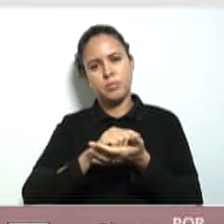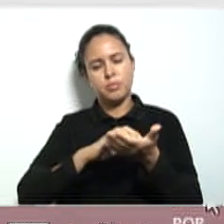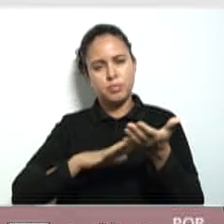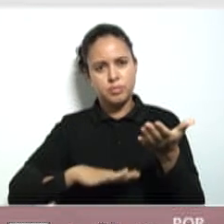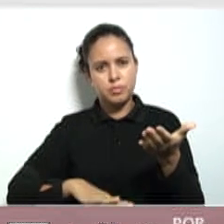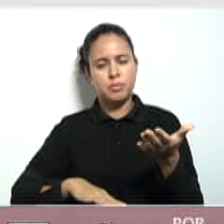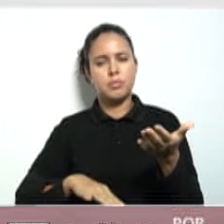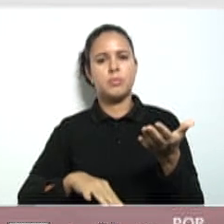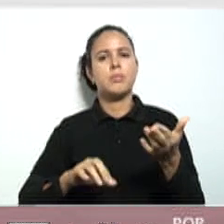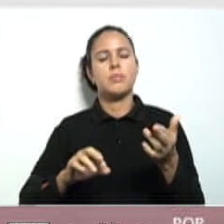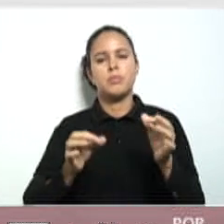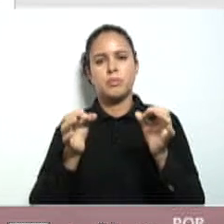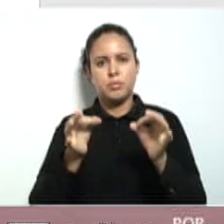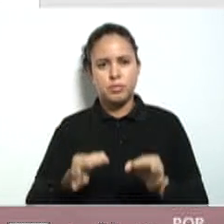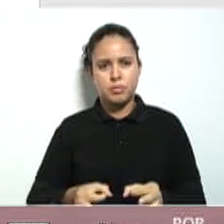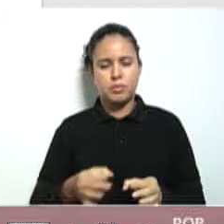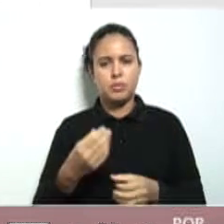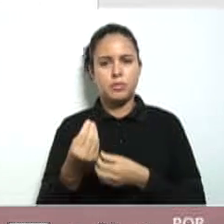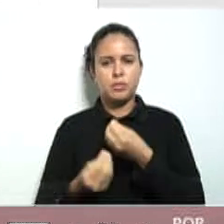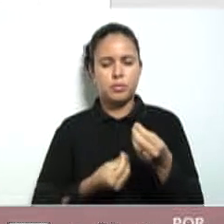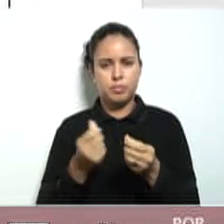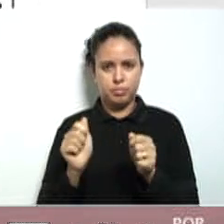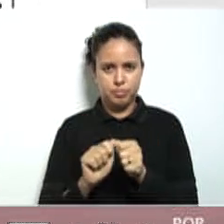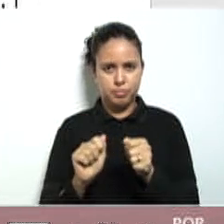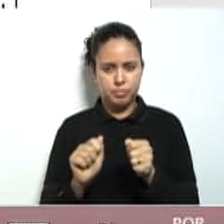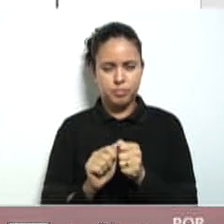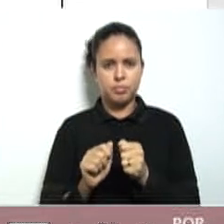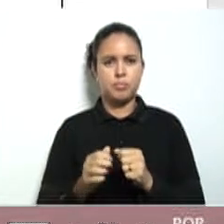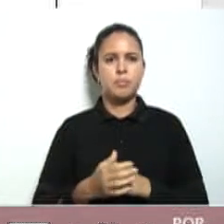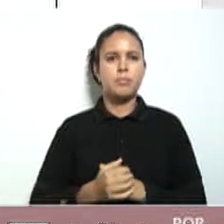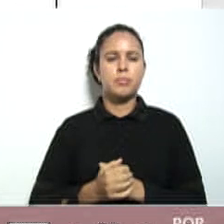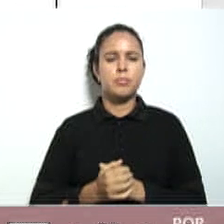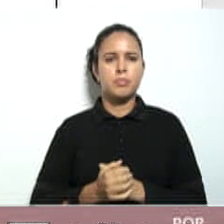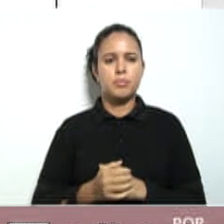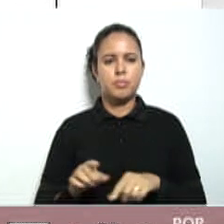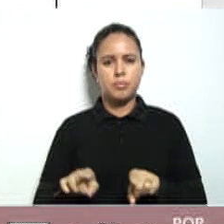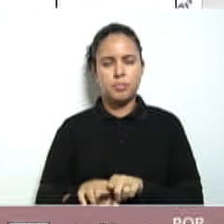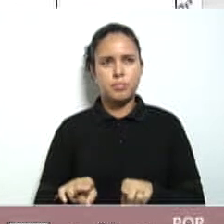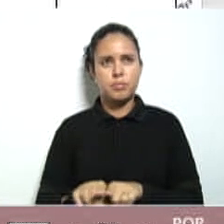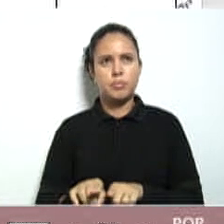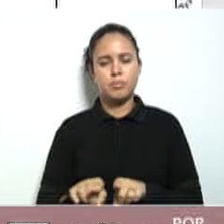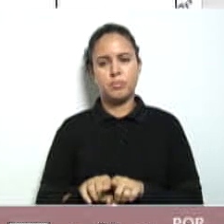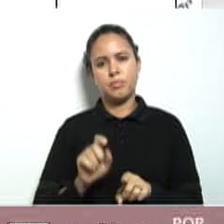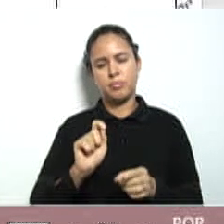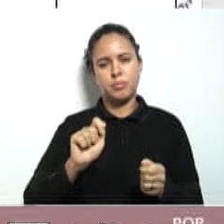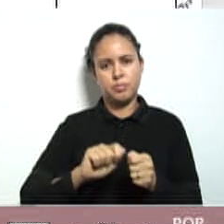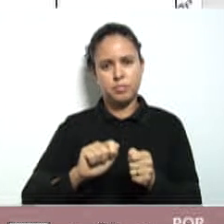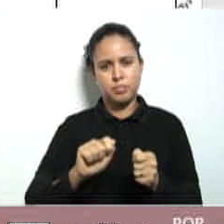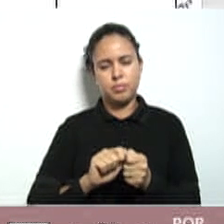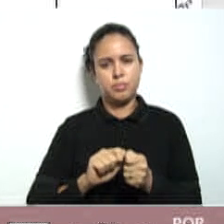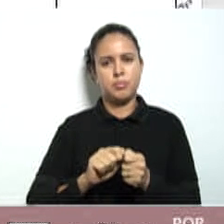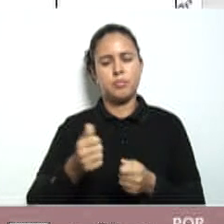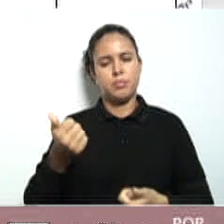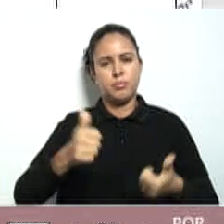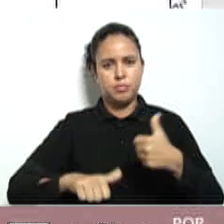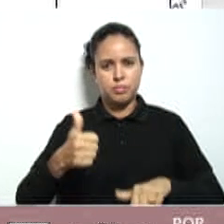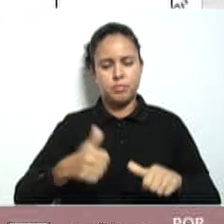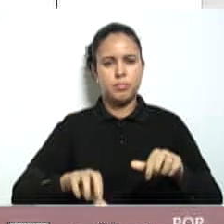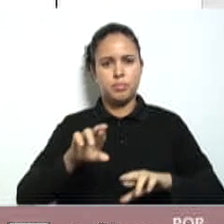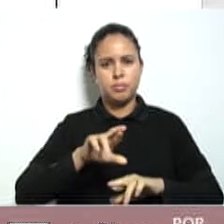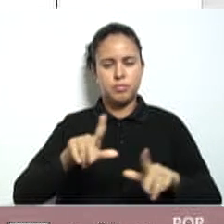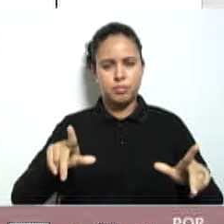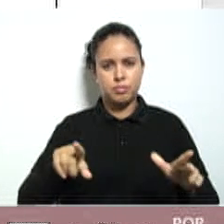de avaliação, de como que nós vamos fazer. Nós vamos fazer uma avaliação diferenciada, nós vamos fazer uma